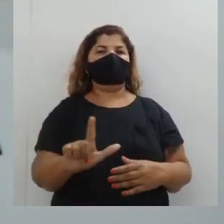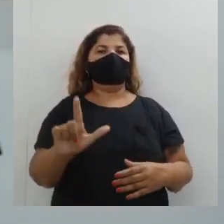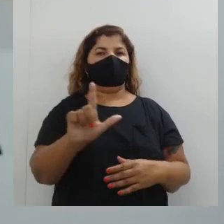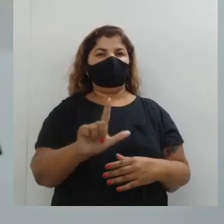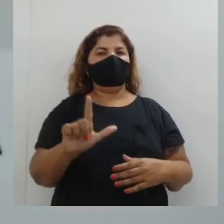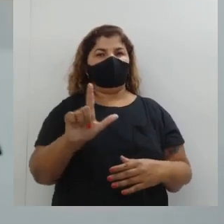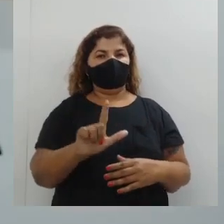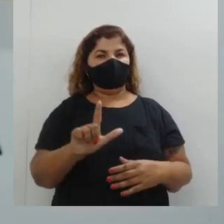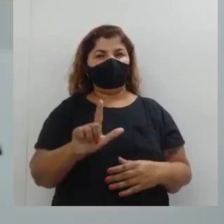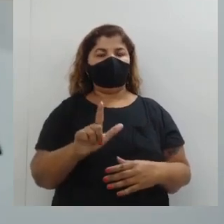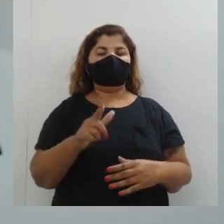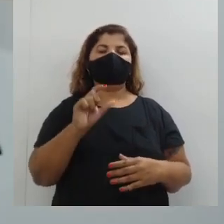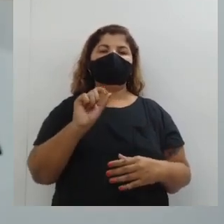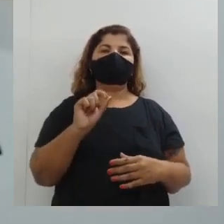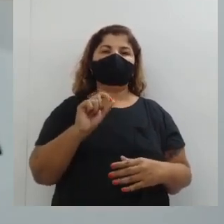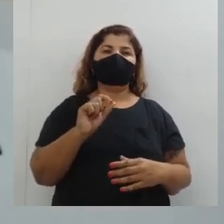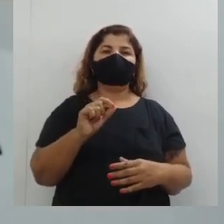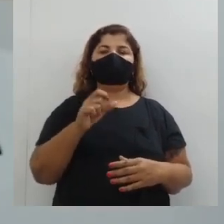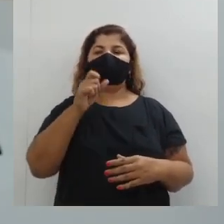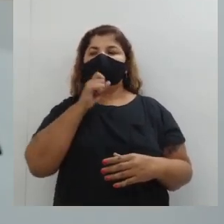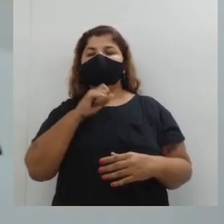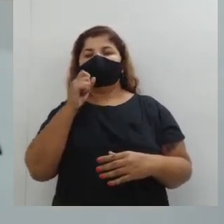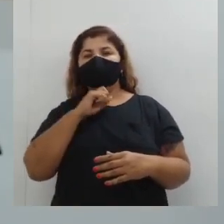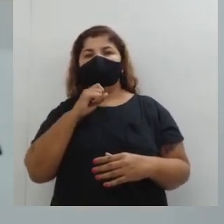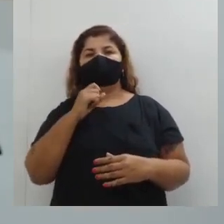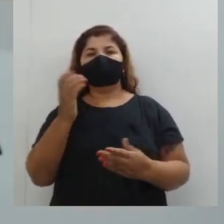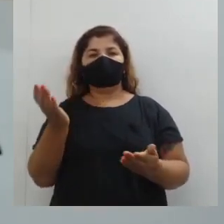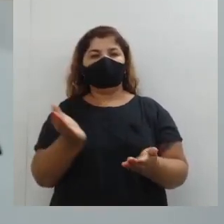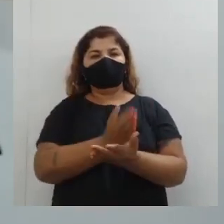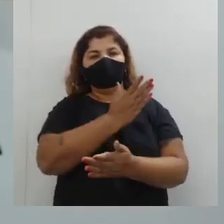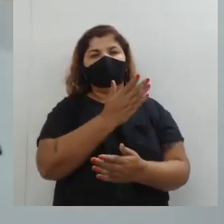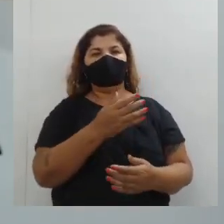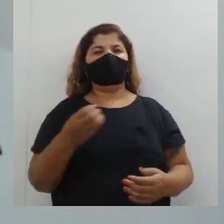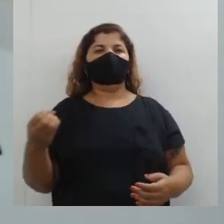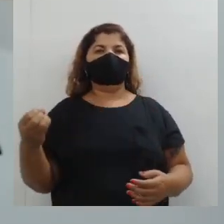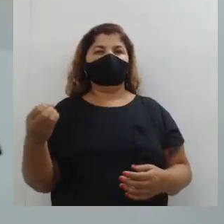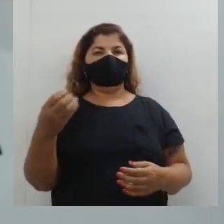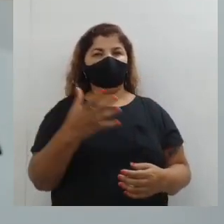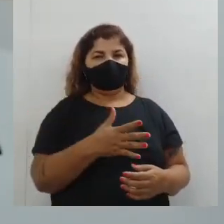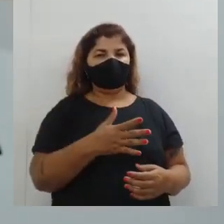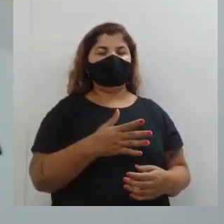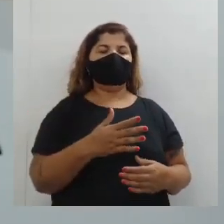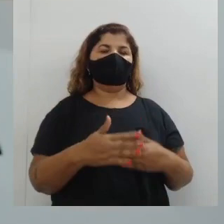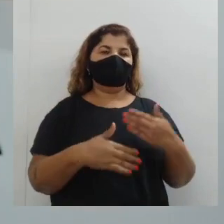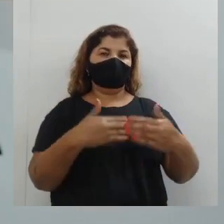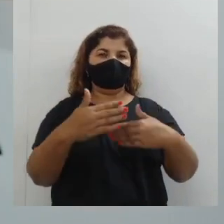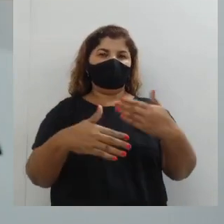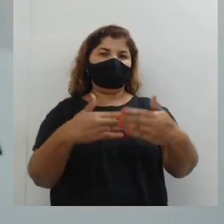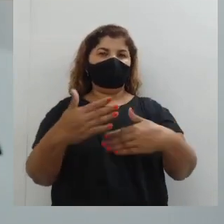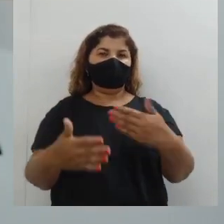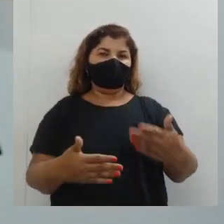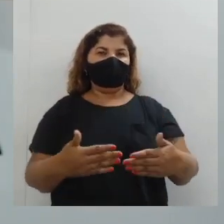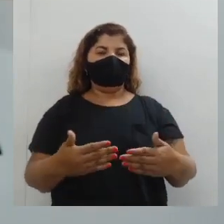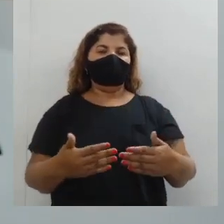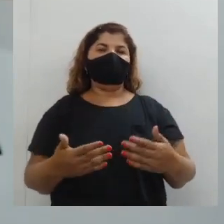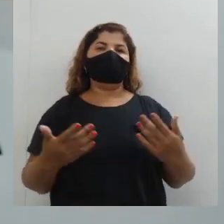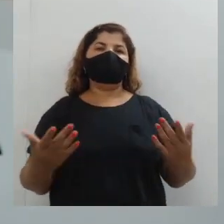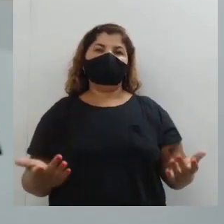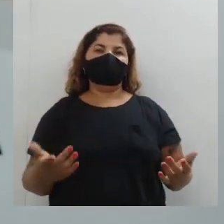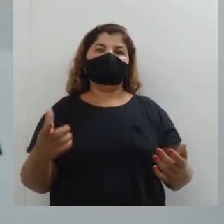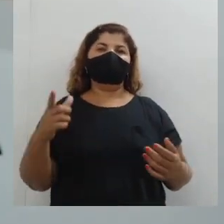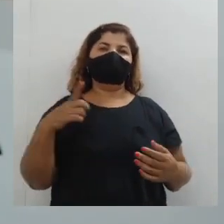o velho e o novo coexistem. É um momento em que você